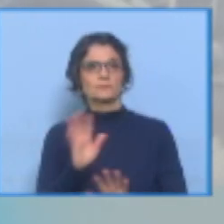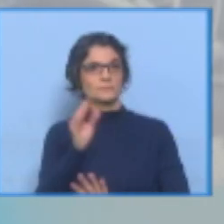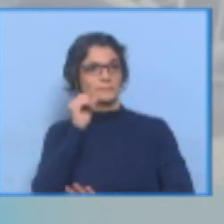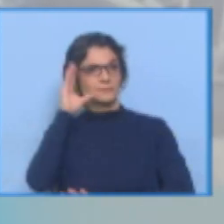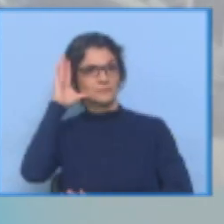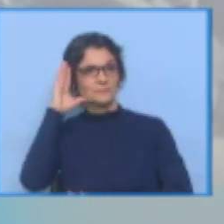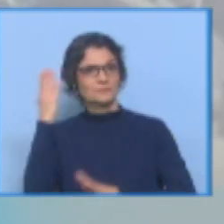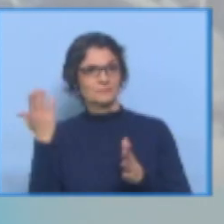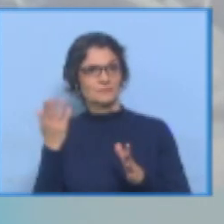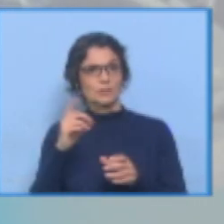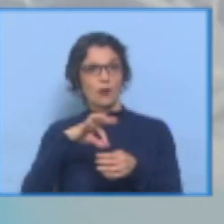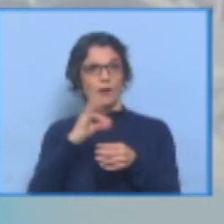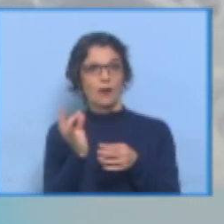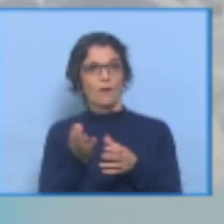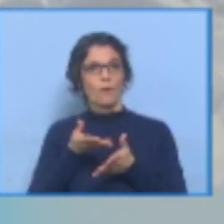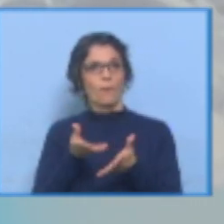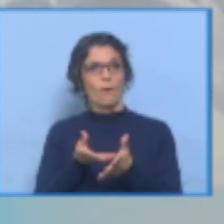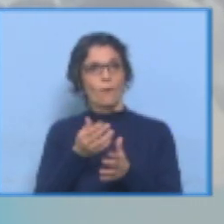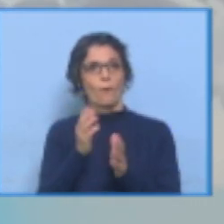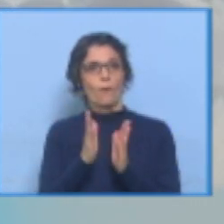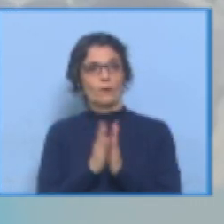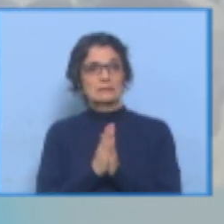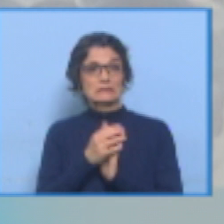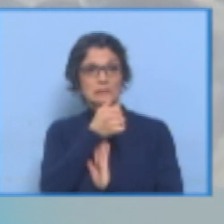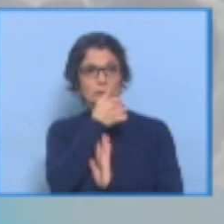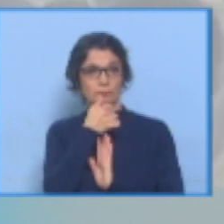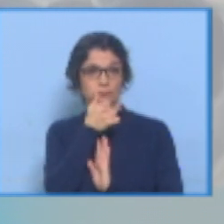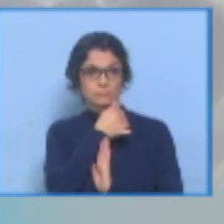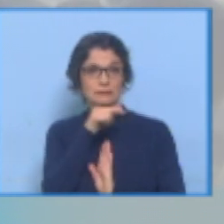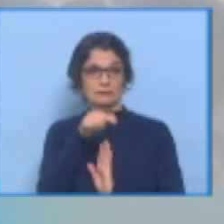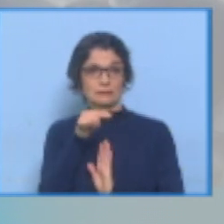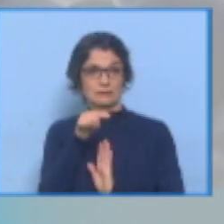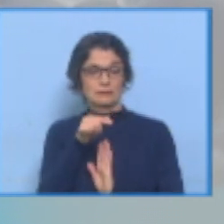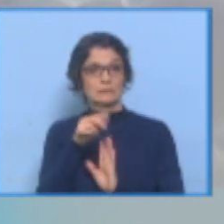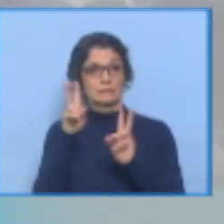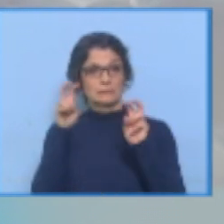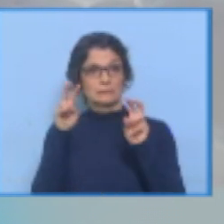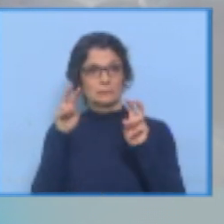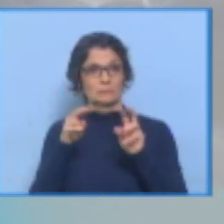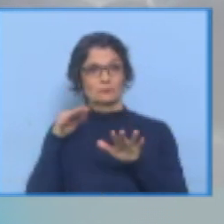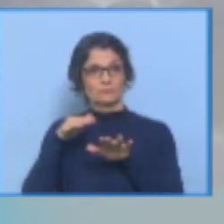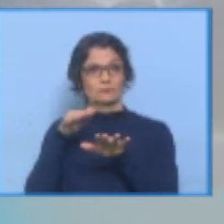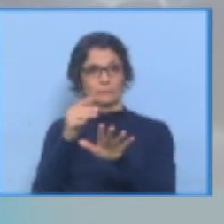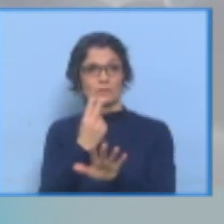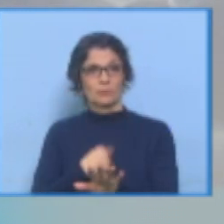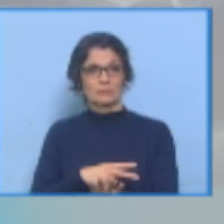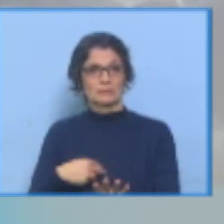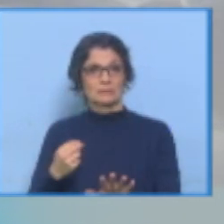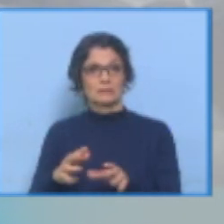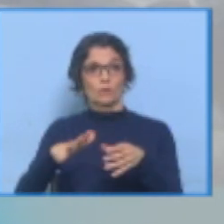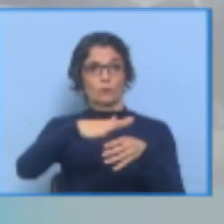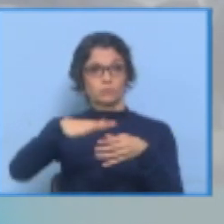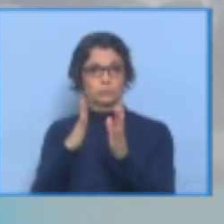Olá, muito boa tarde. A Fundação Ajuda à Igreja que Sofre está a levar o tema da perseguição aos cristãos a diferentes dioceses do país, um